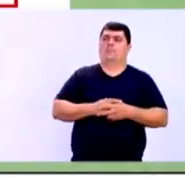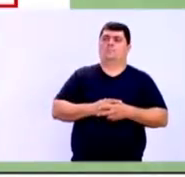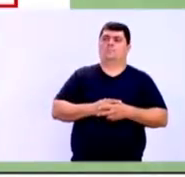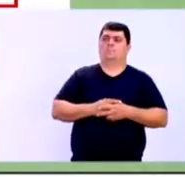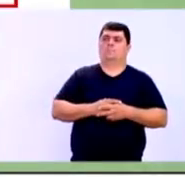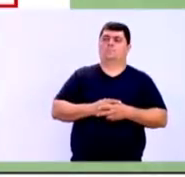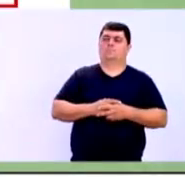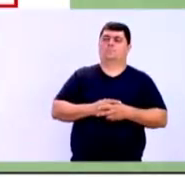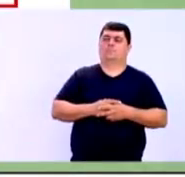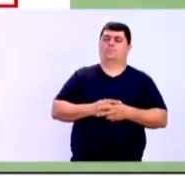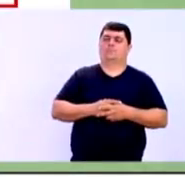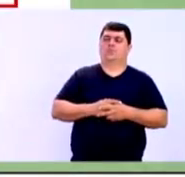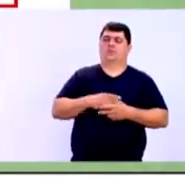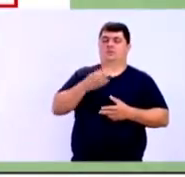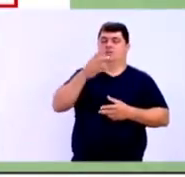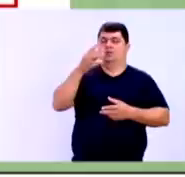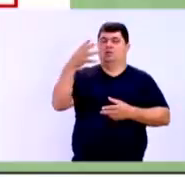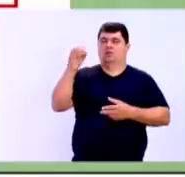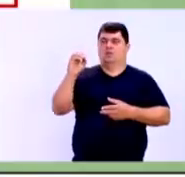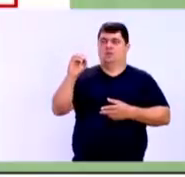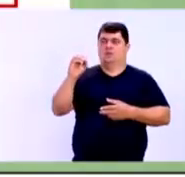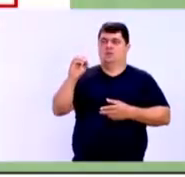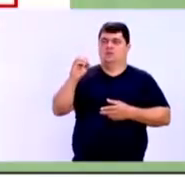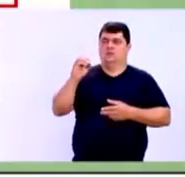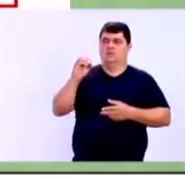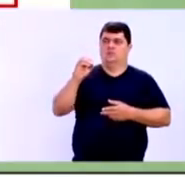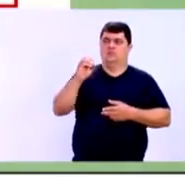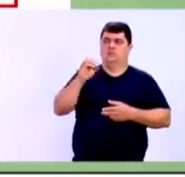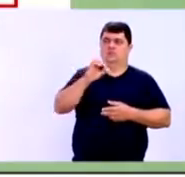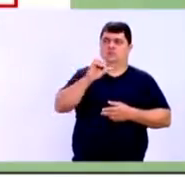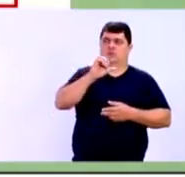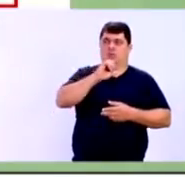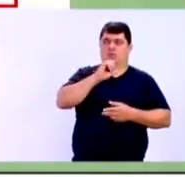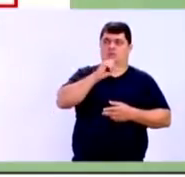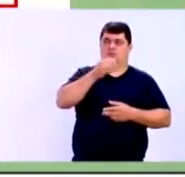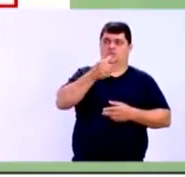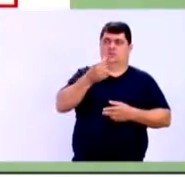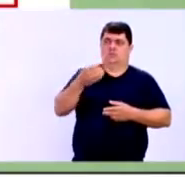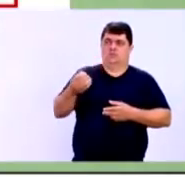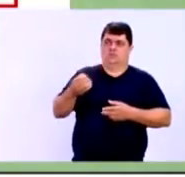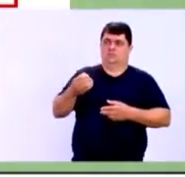Dia 3 entrou 40. Dia 9 entrou 60.